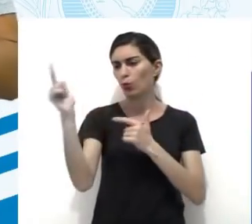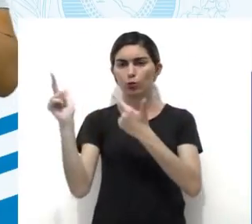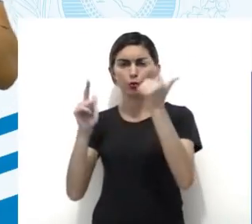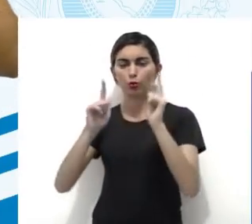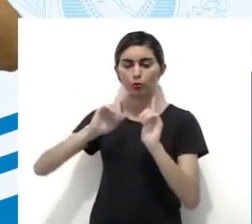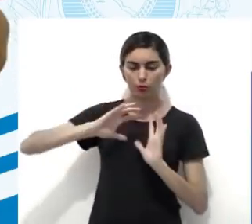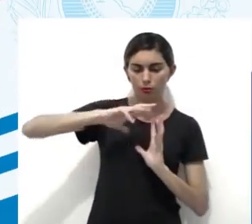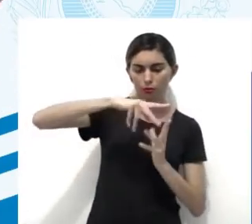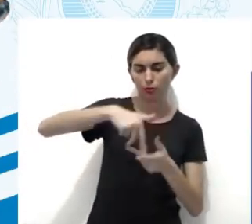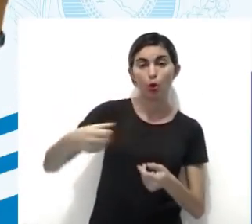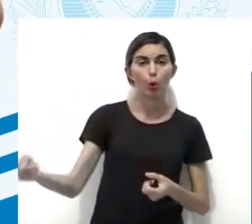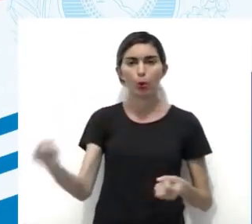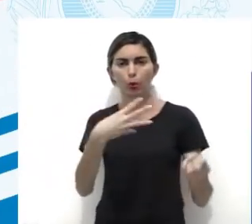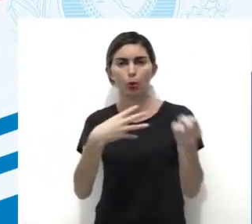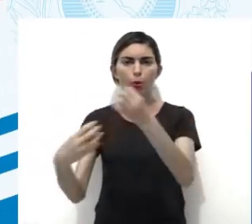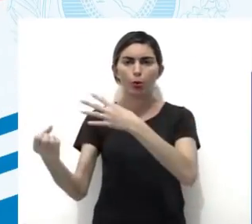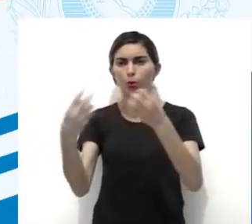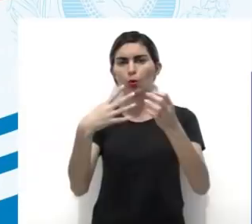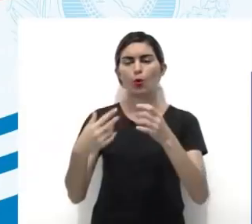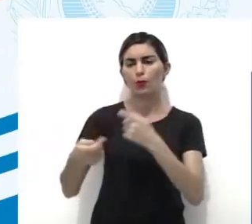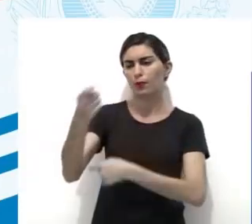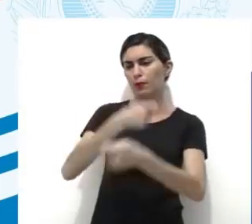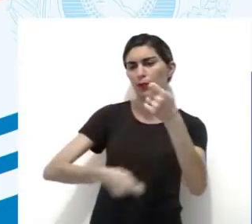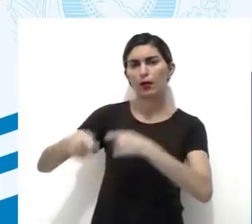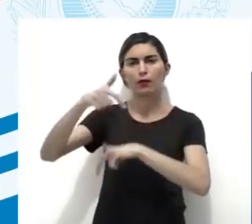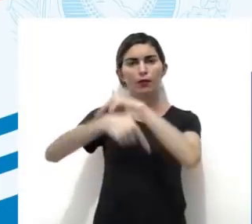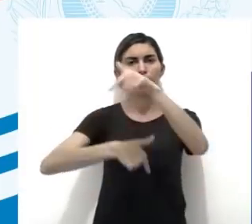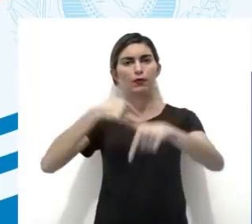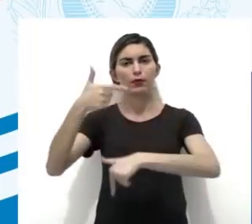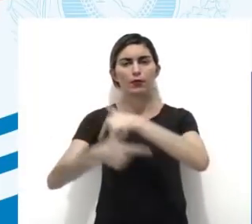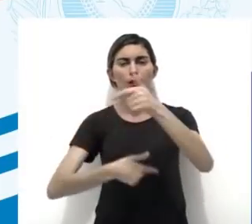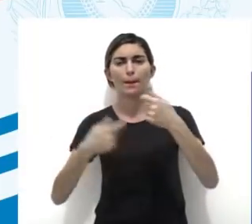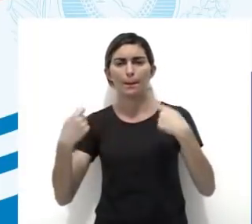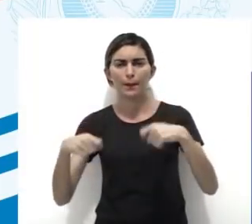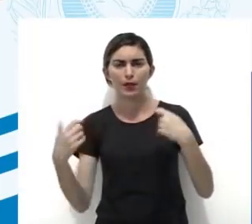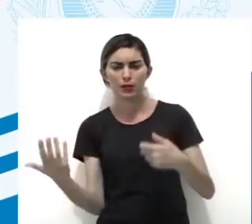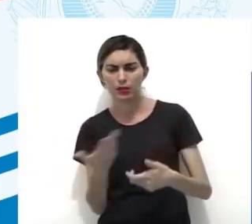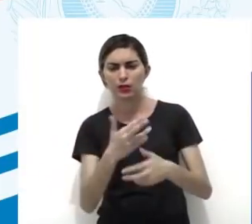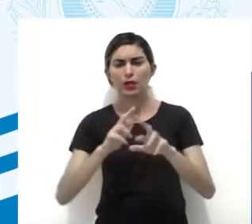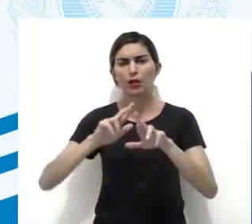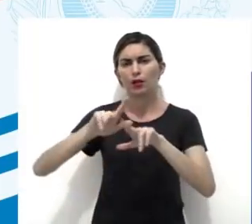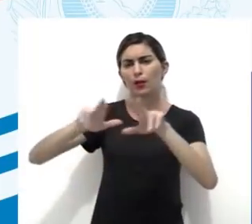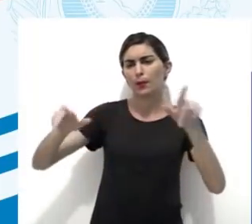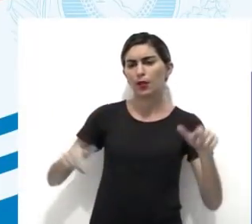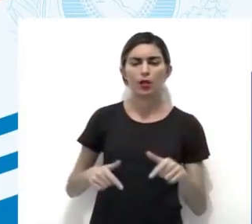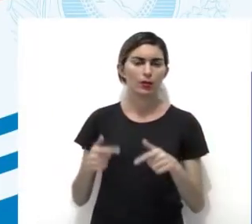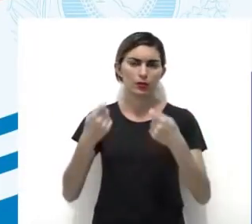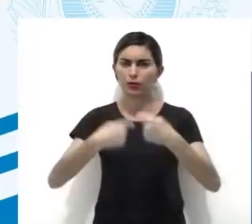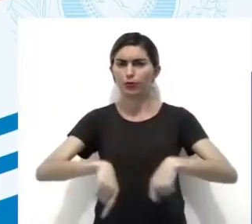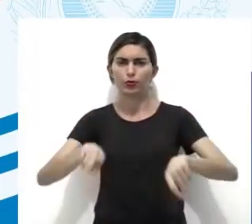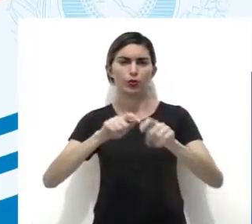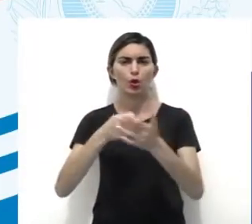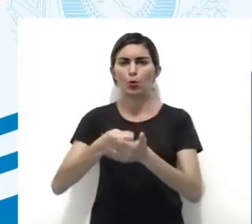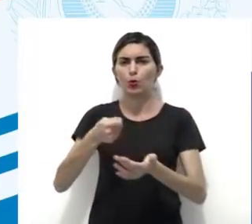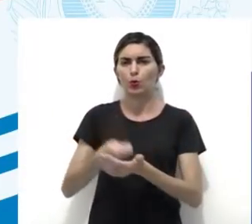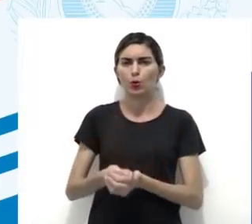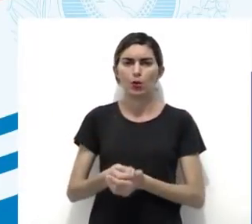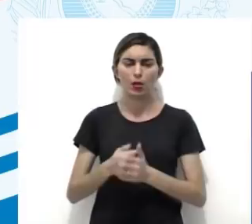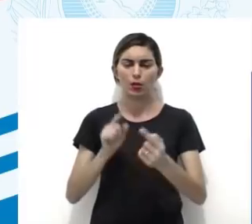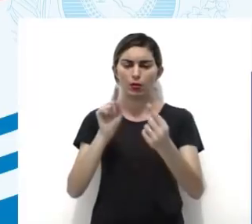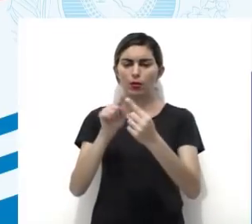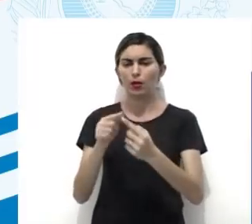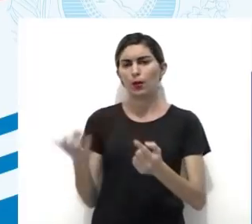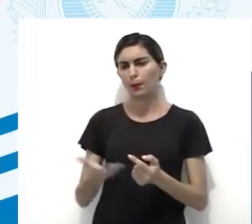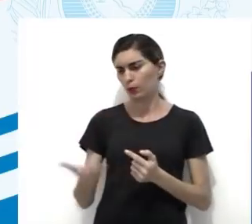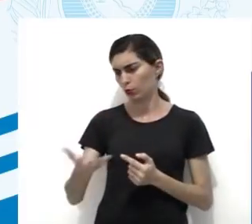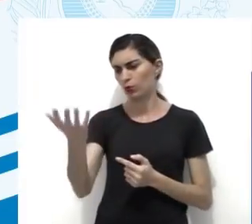vai trazer uma nova configuração do mercado de trabalho, vai demandar de atividades que não necessariamente estão ligadas à